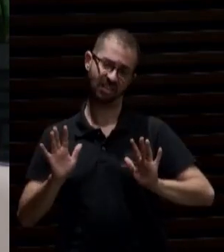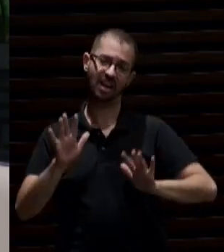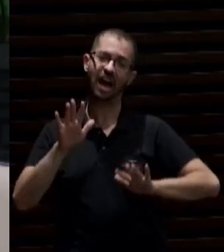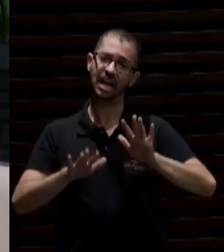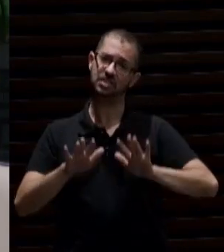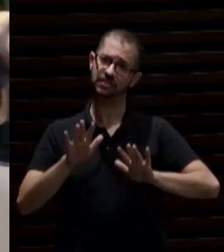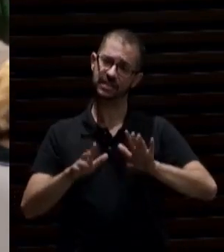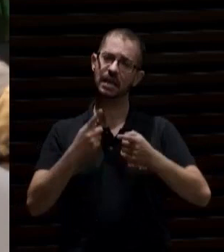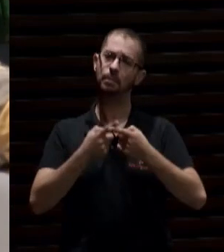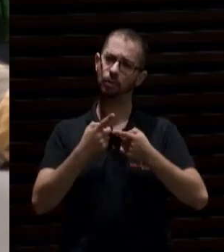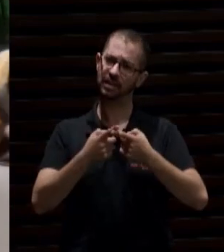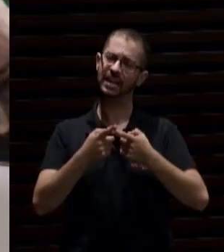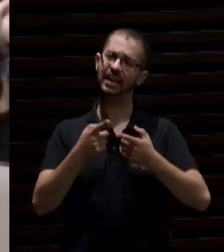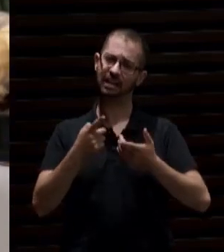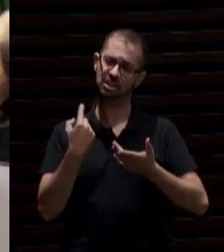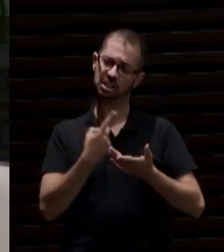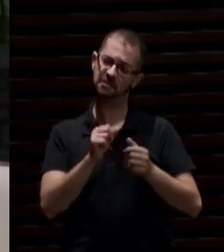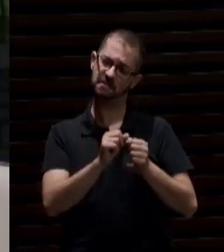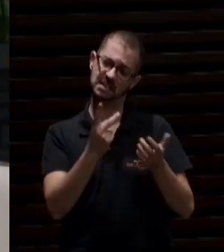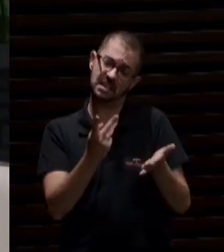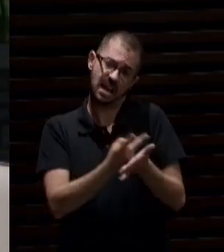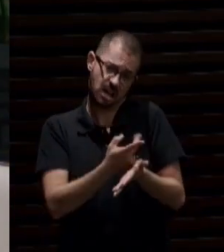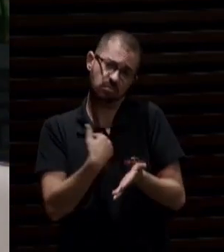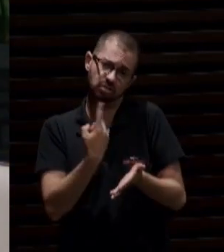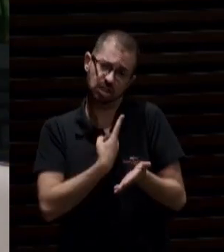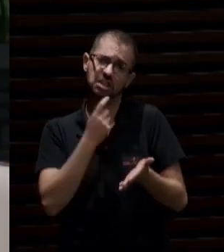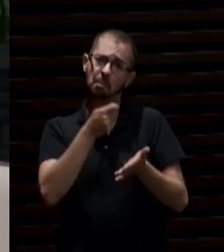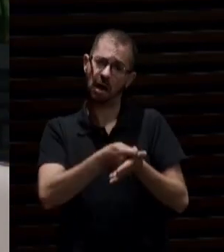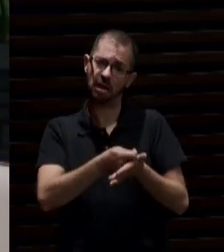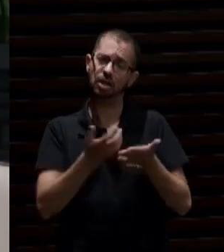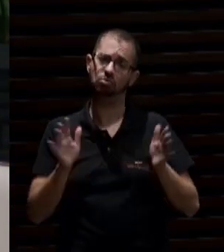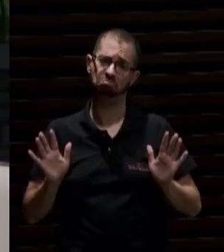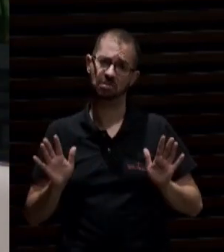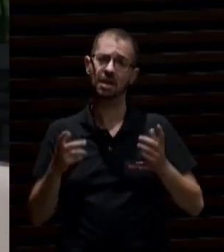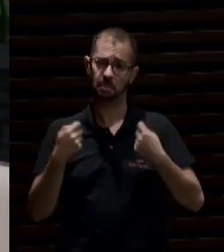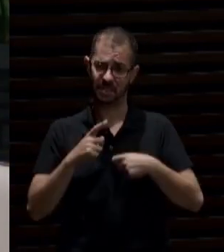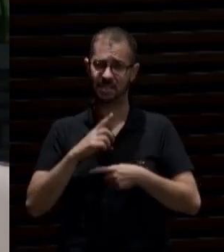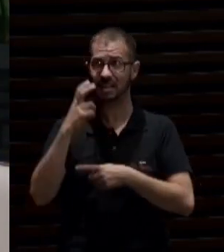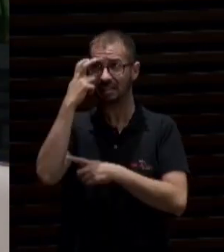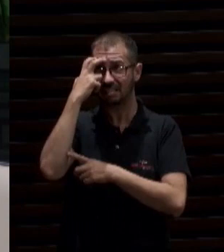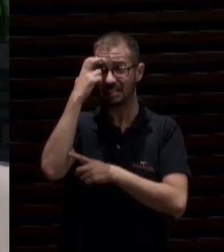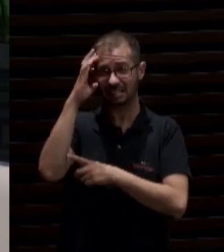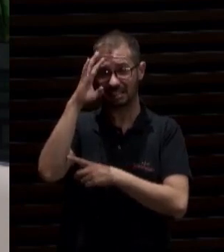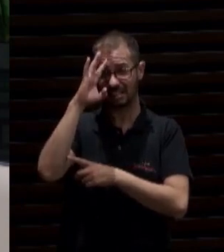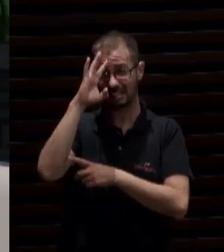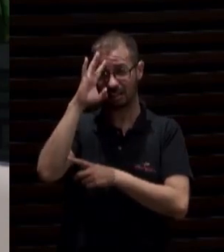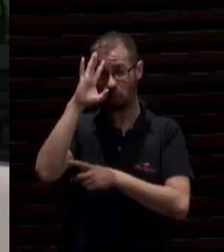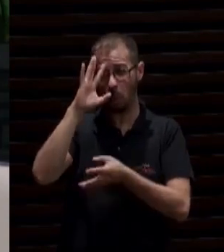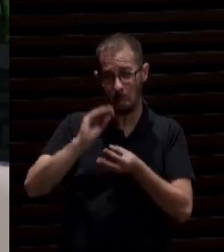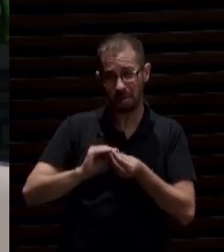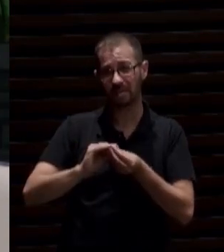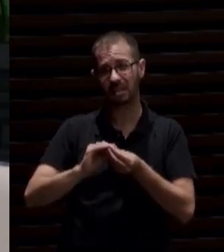fato, nós fizemos alguma coisa errada e estamos pagando preço por isso. É necessário discernimento para isso. E por isso é importante nós termos